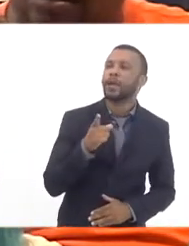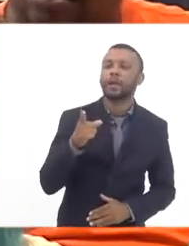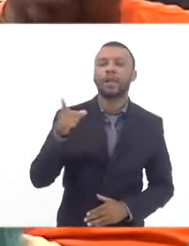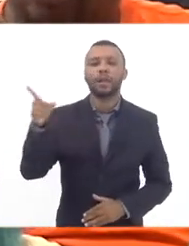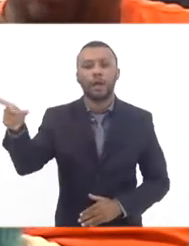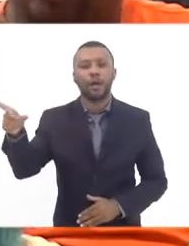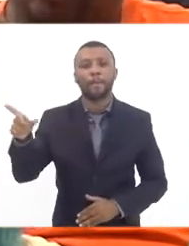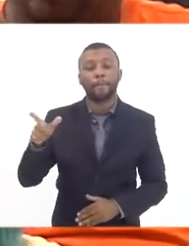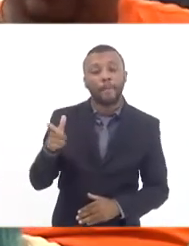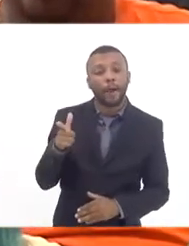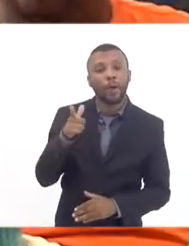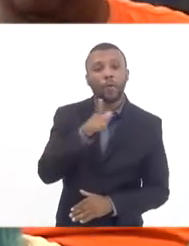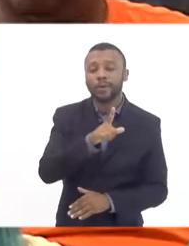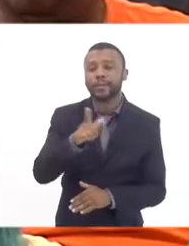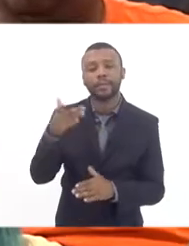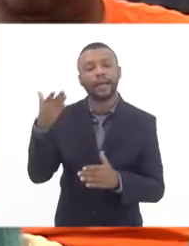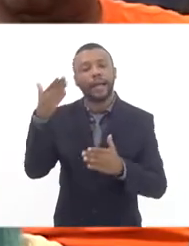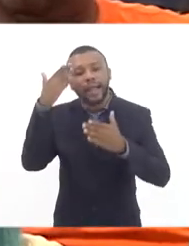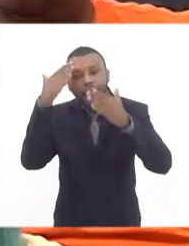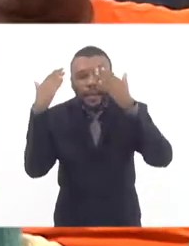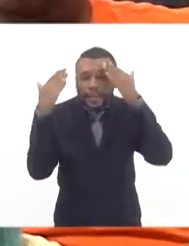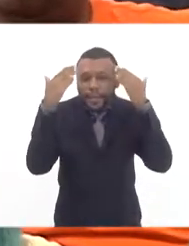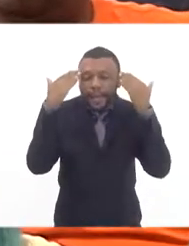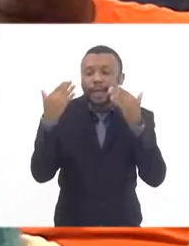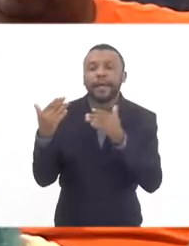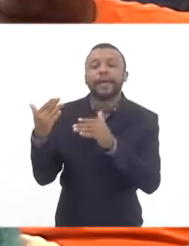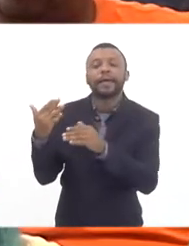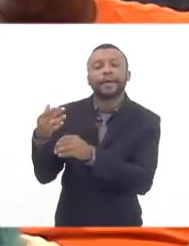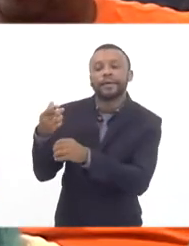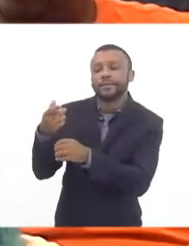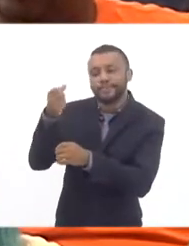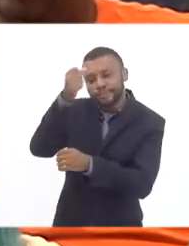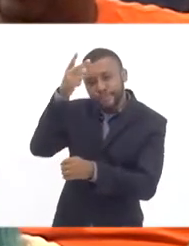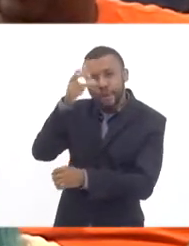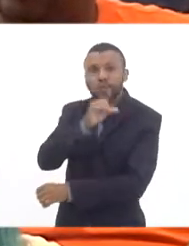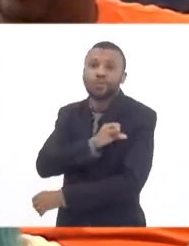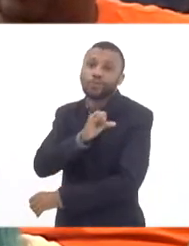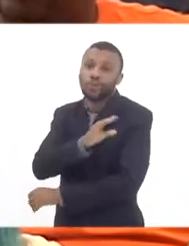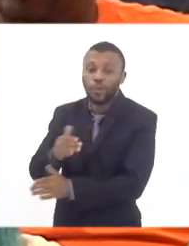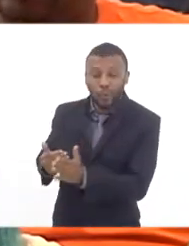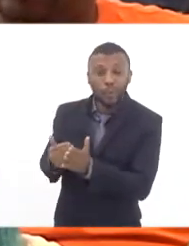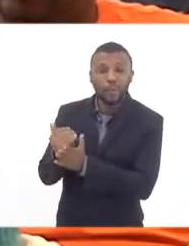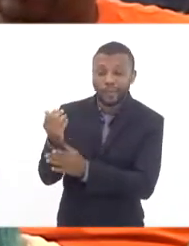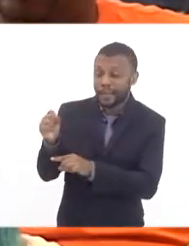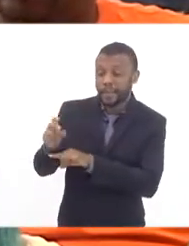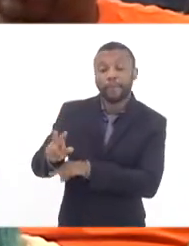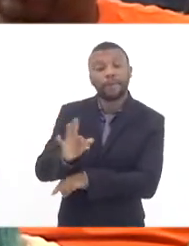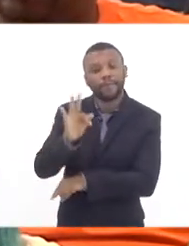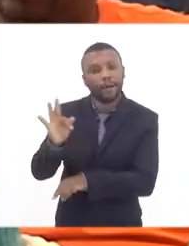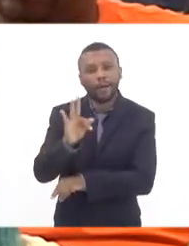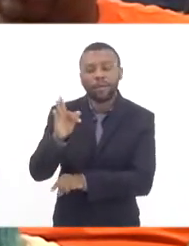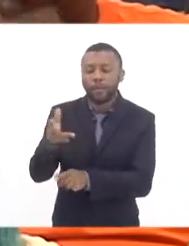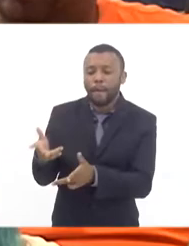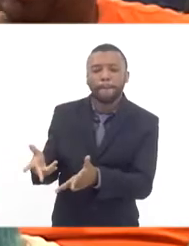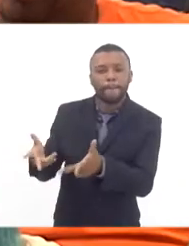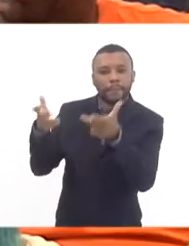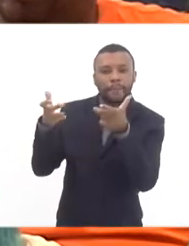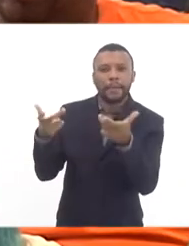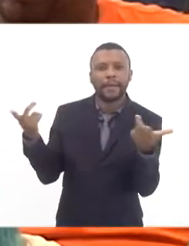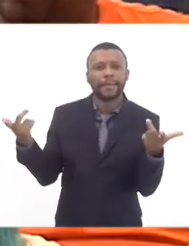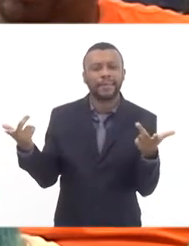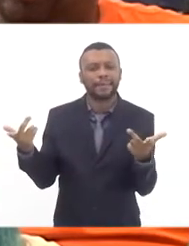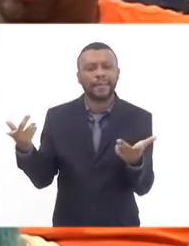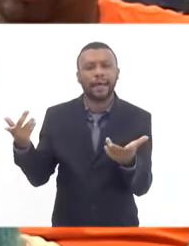buscar acesso de lazer para o Rio de Janeiro. Então, principalmente quando eu comecei a fazer a faculdade no Rio, que eu percebi isso, essa discrepância de São Gonçalo e Rio de